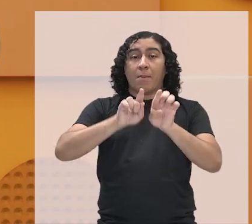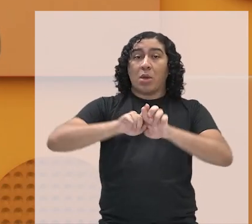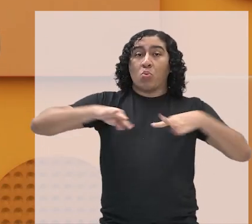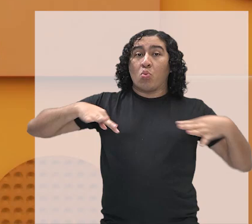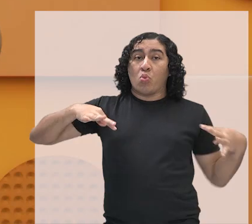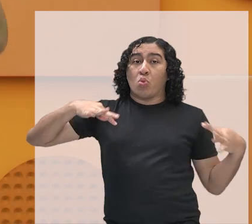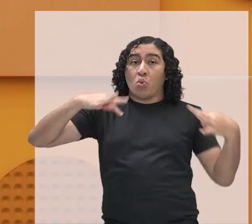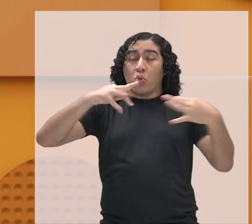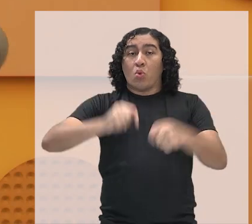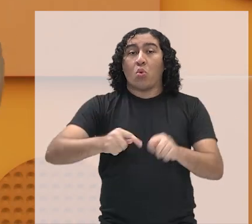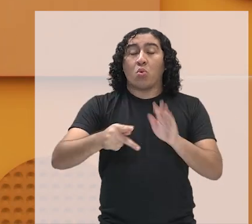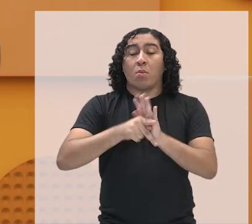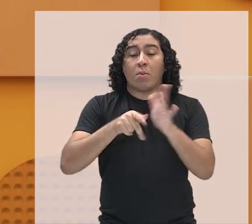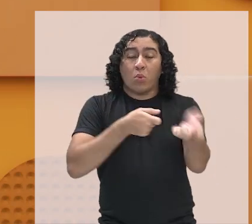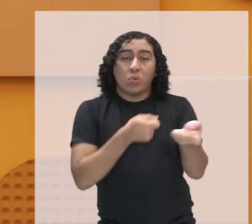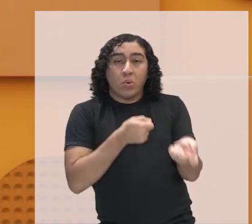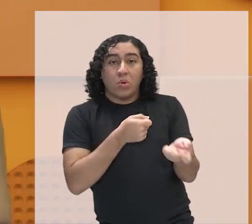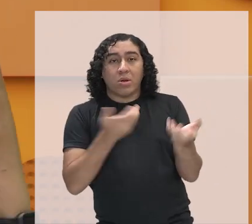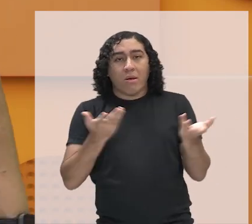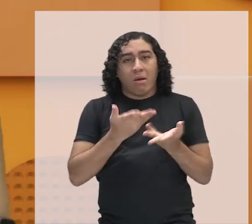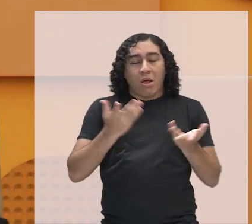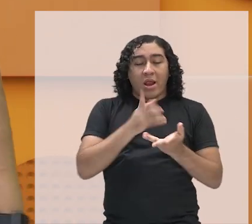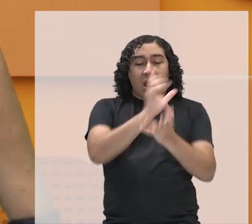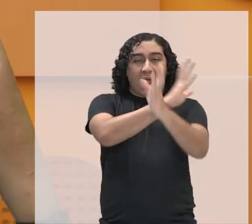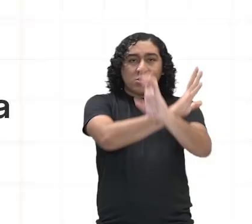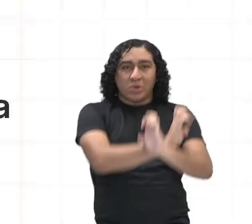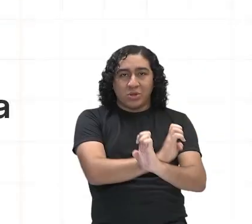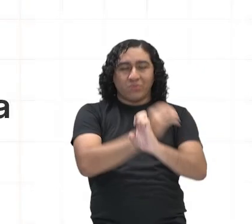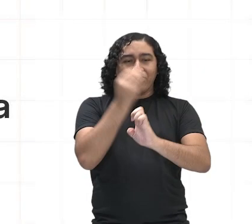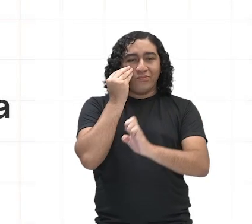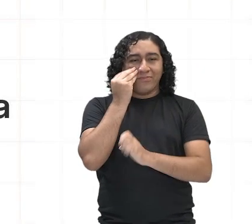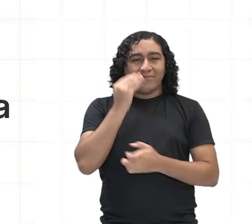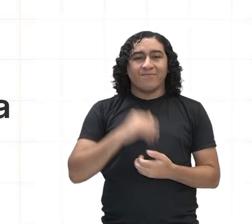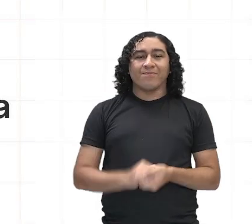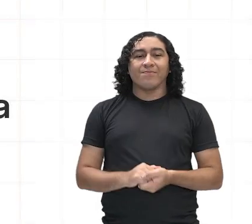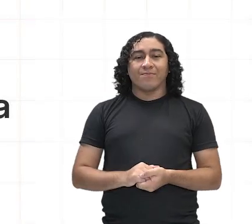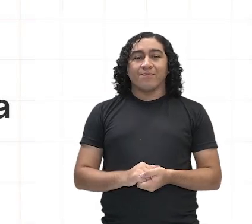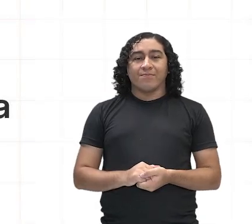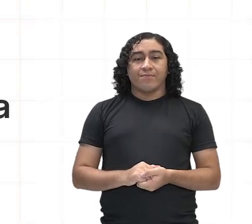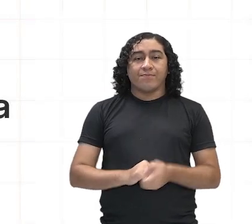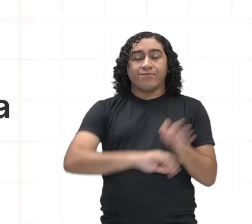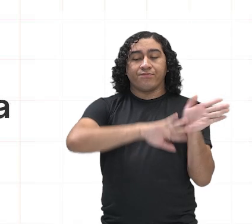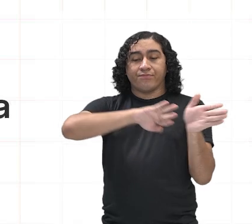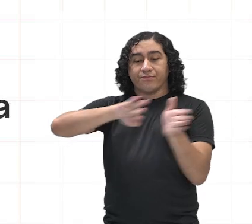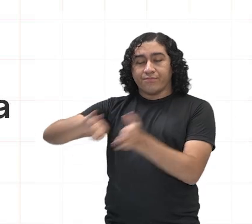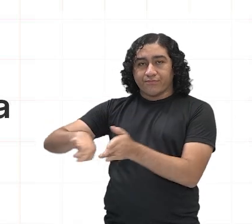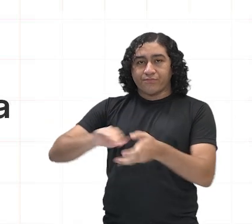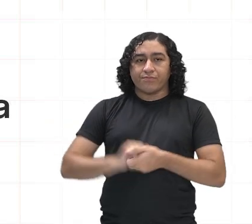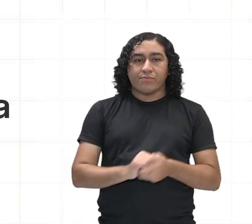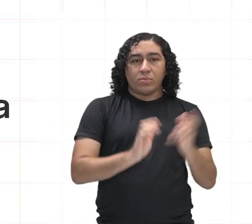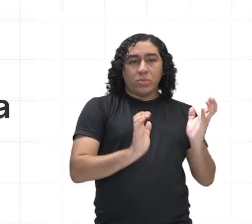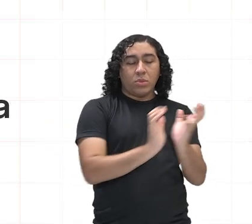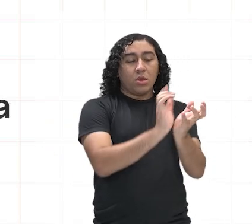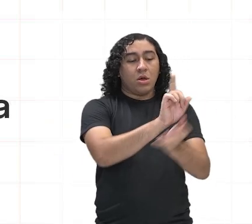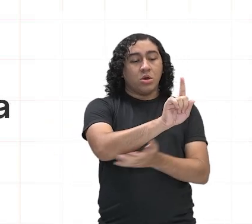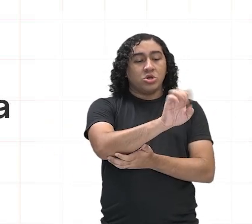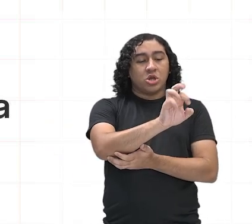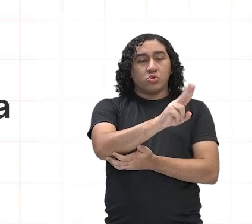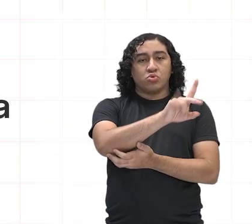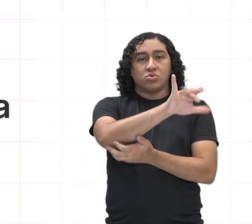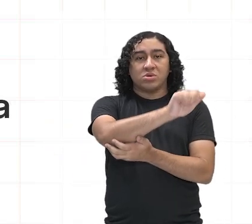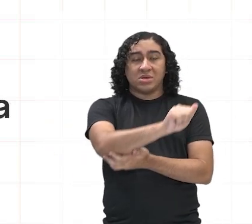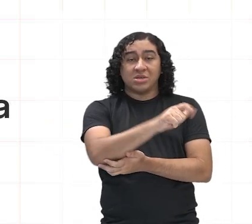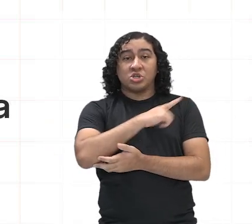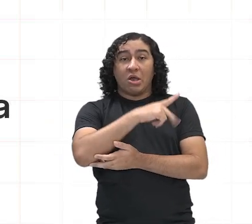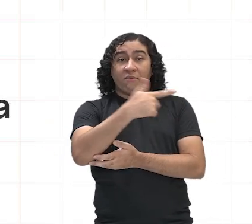da administração, então, agora, espartana, acompanha ali comigo a Gerúsia, conselho composto de 28